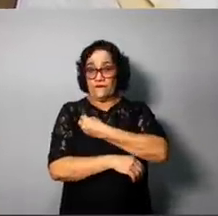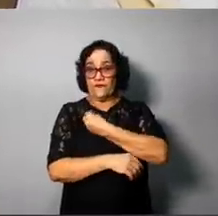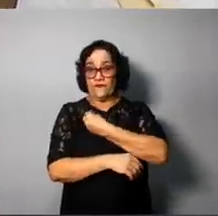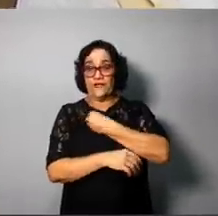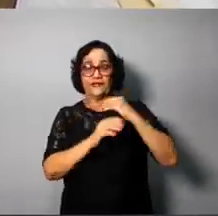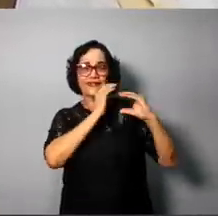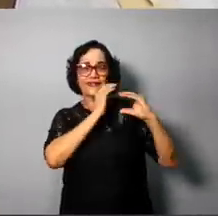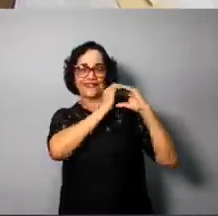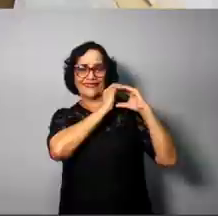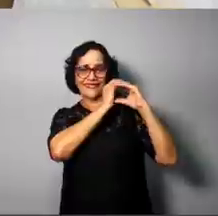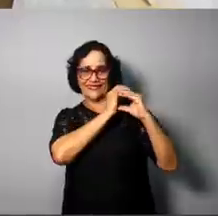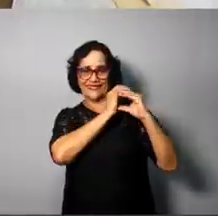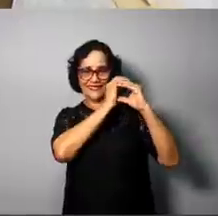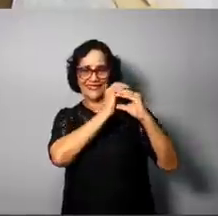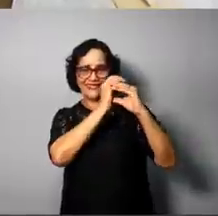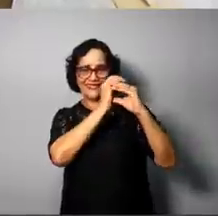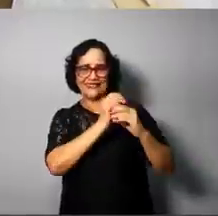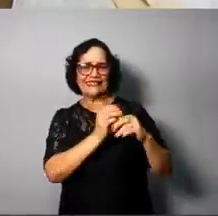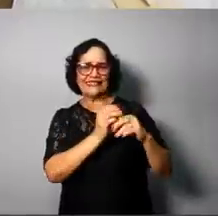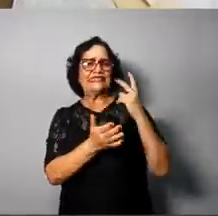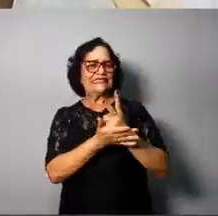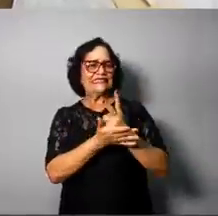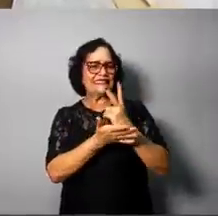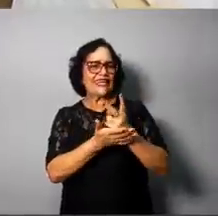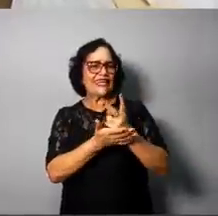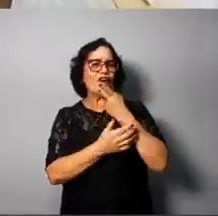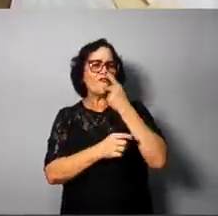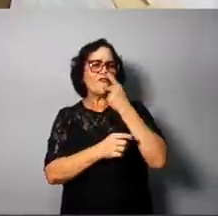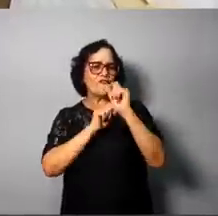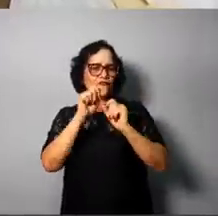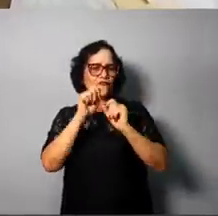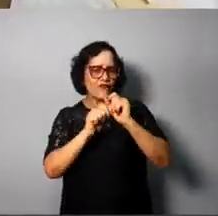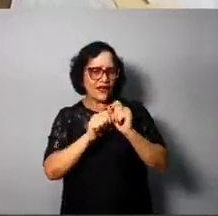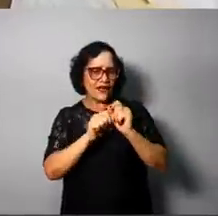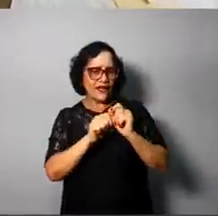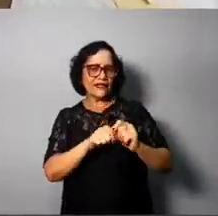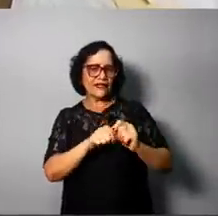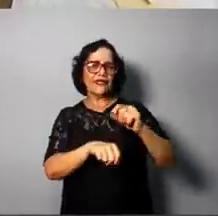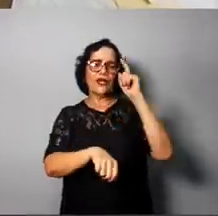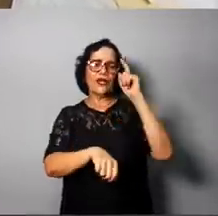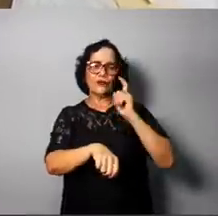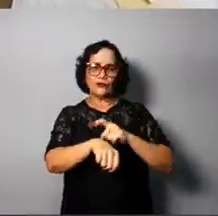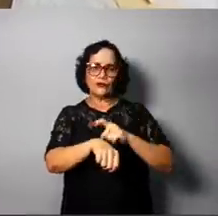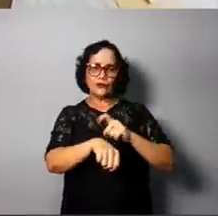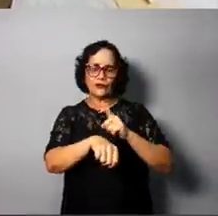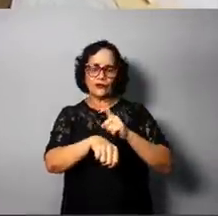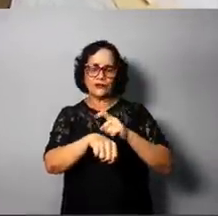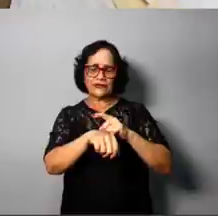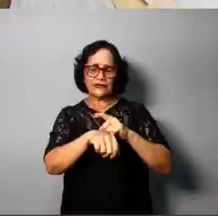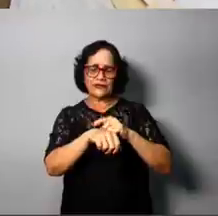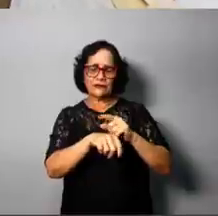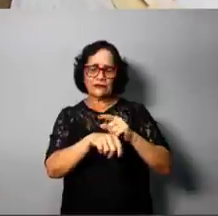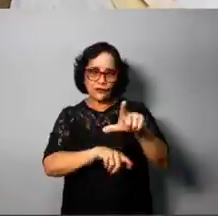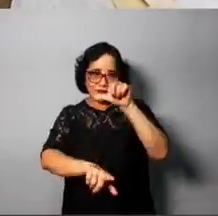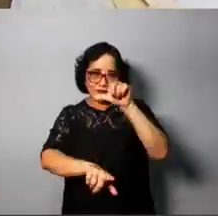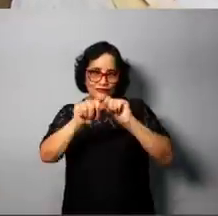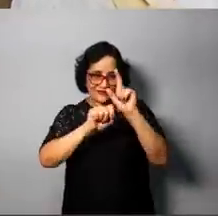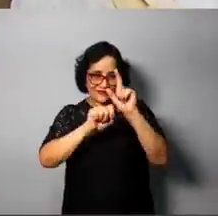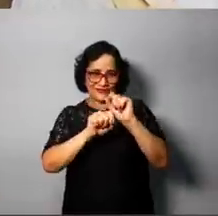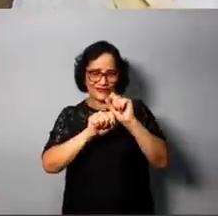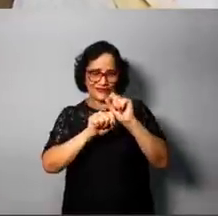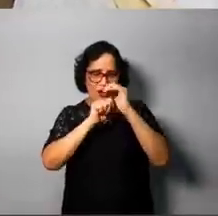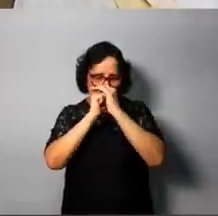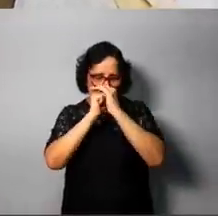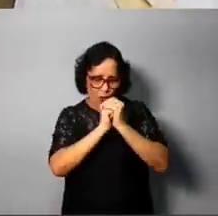Eu gosto de chamar tempo de colheita do Sírio, na oração, nos sacramentos,